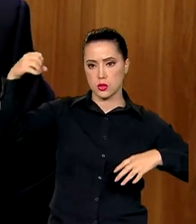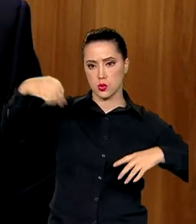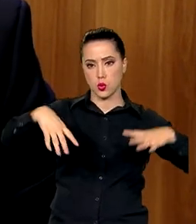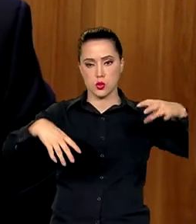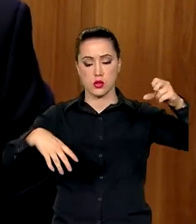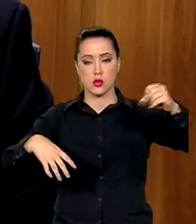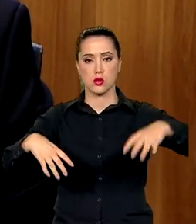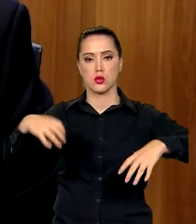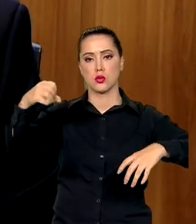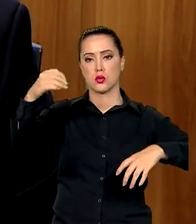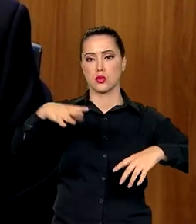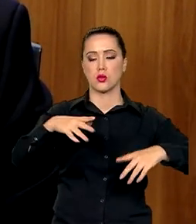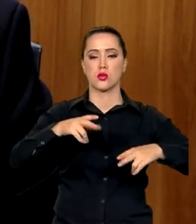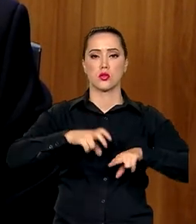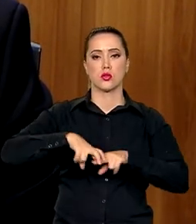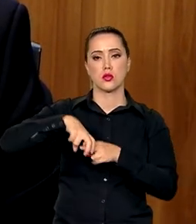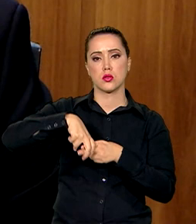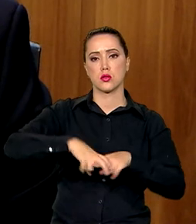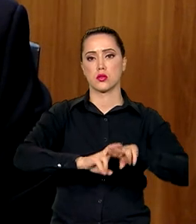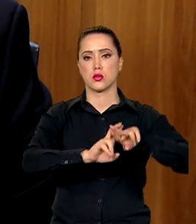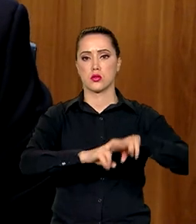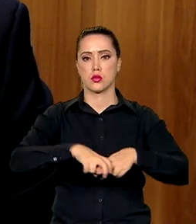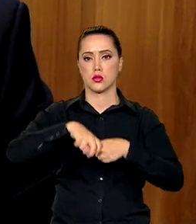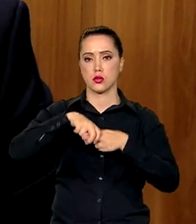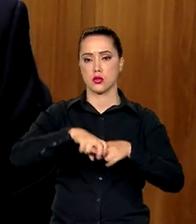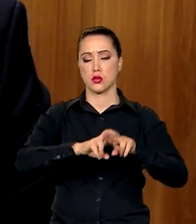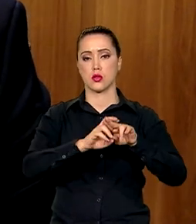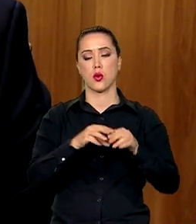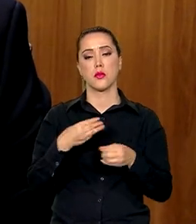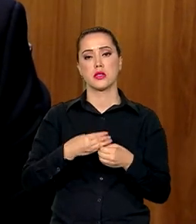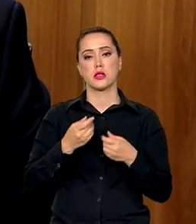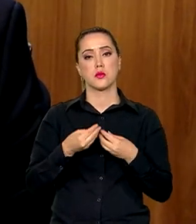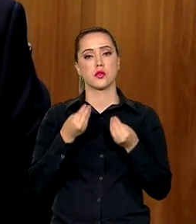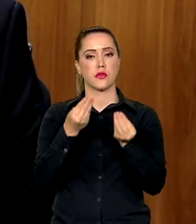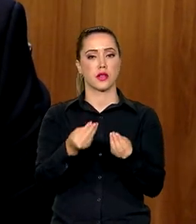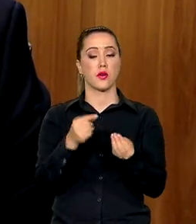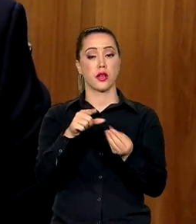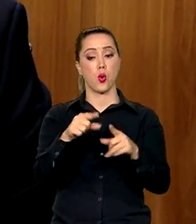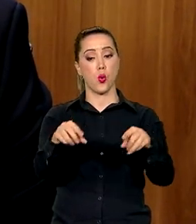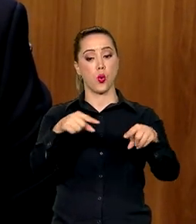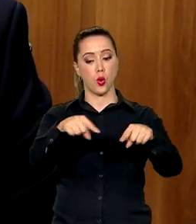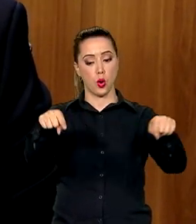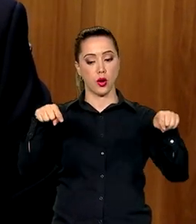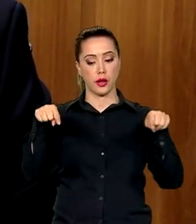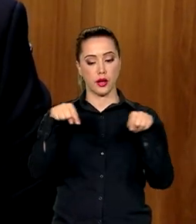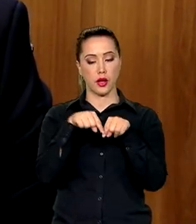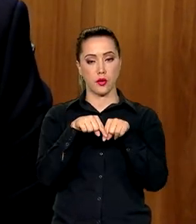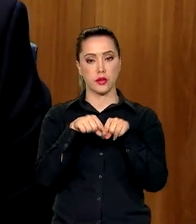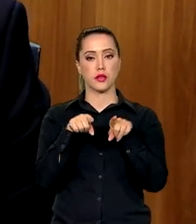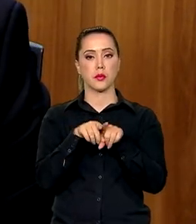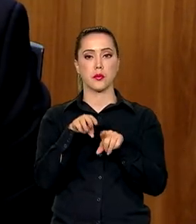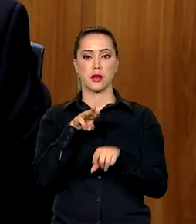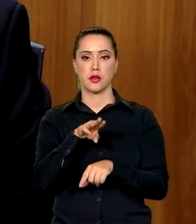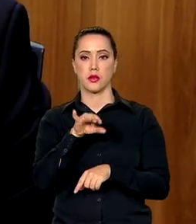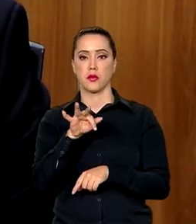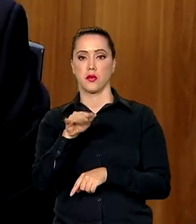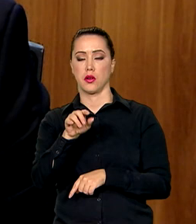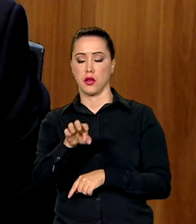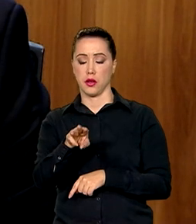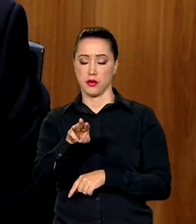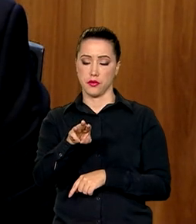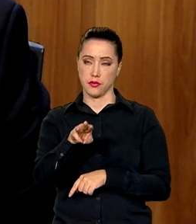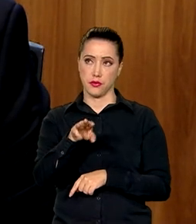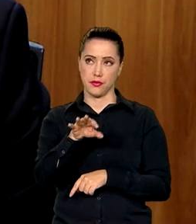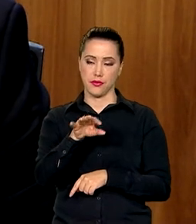município só vai ter que dar o terreno e wi-fi então nós teremos um complexo inteligente pode-se dizer com